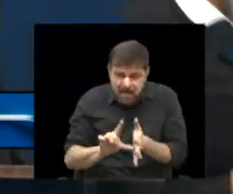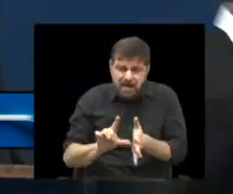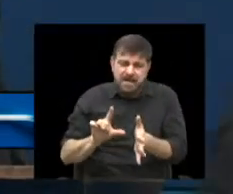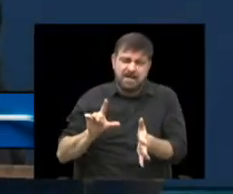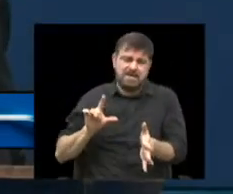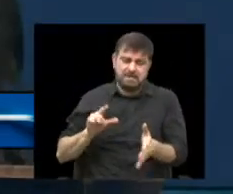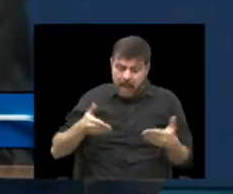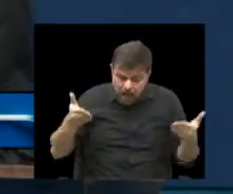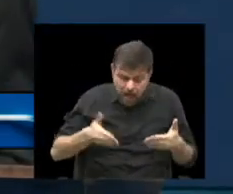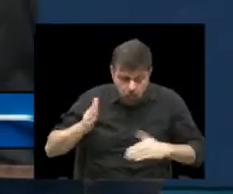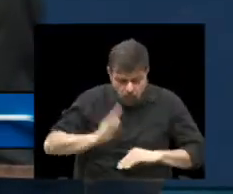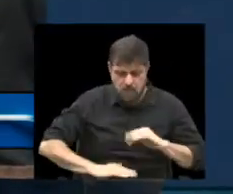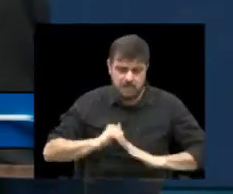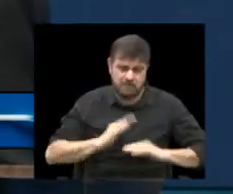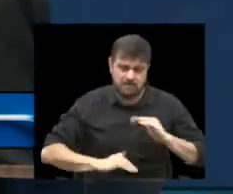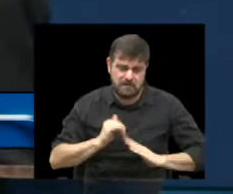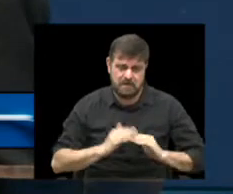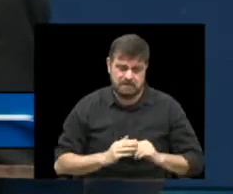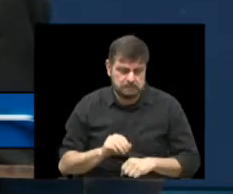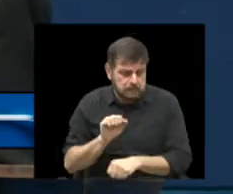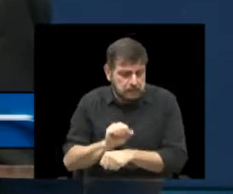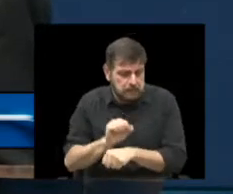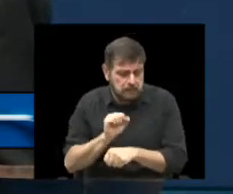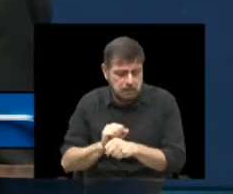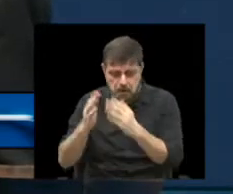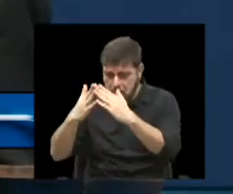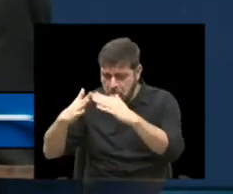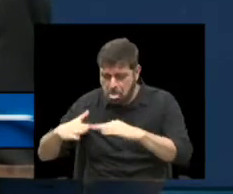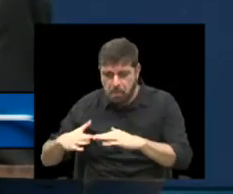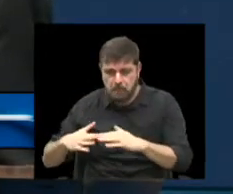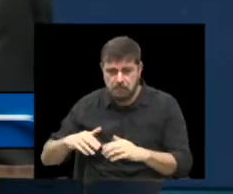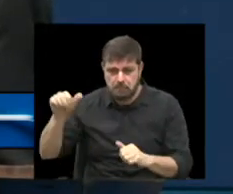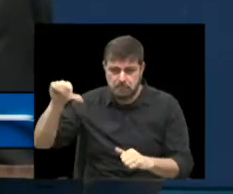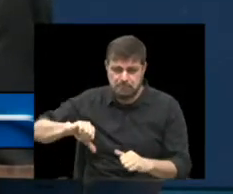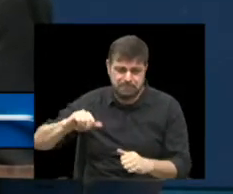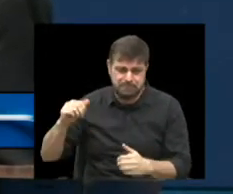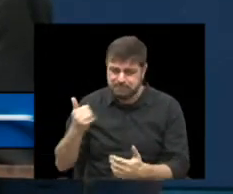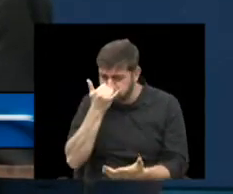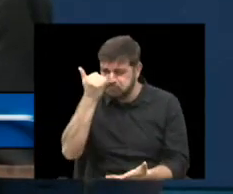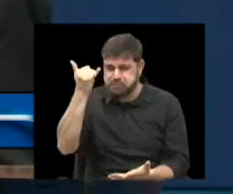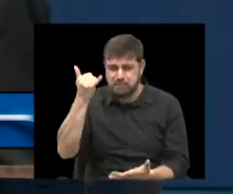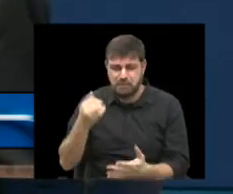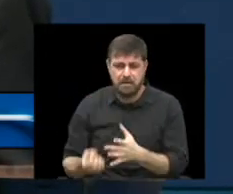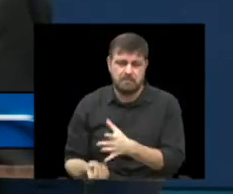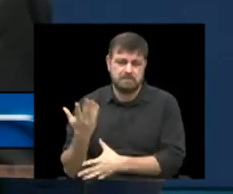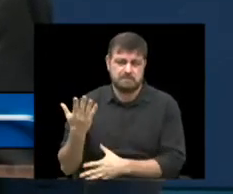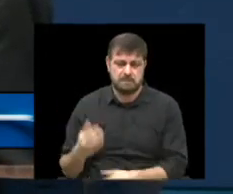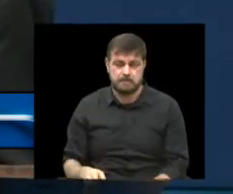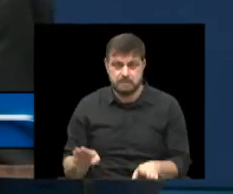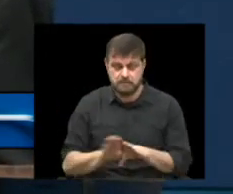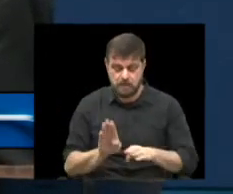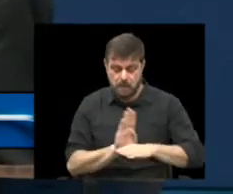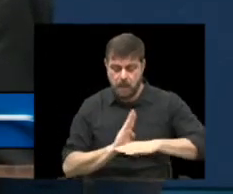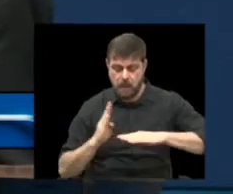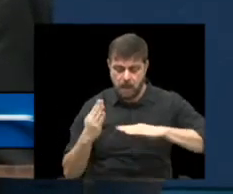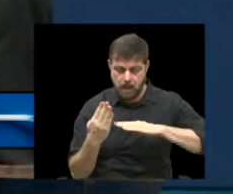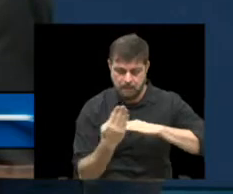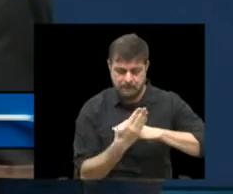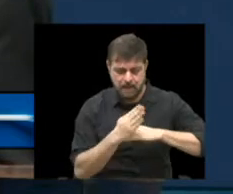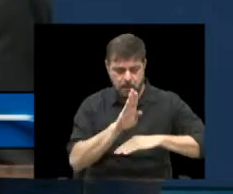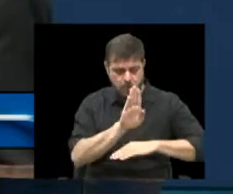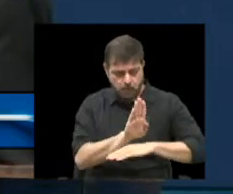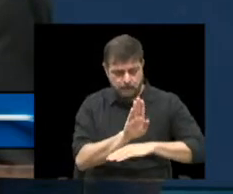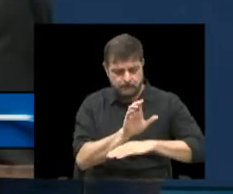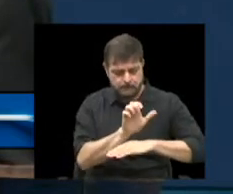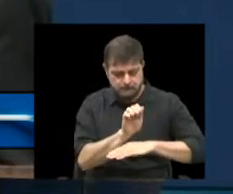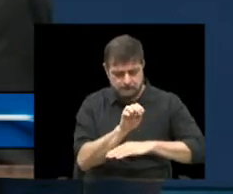tomada agora, antes que o mal aconteça. Eu estive também no bairro Bananal, quero largar aqui, graças